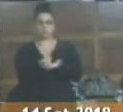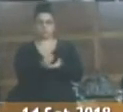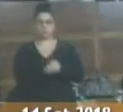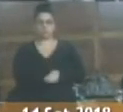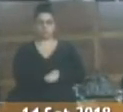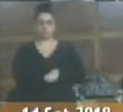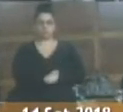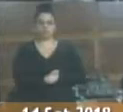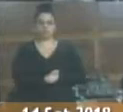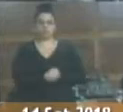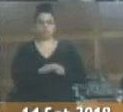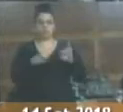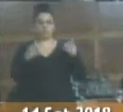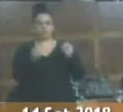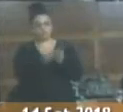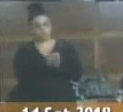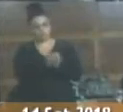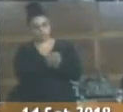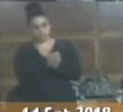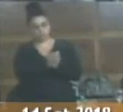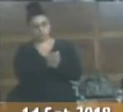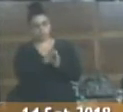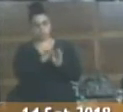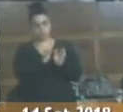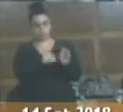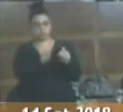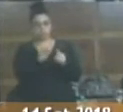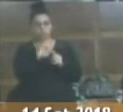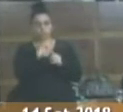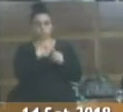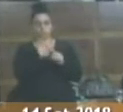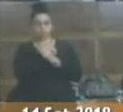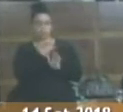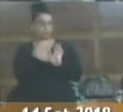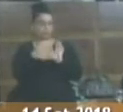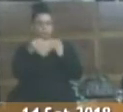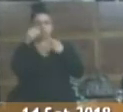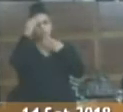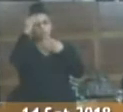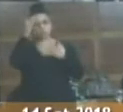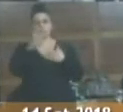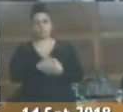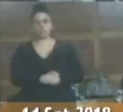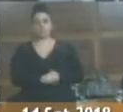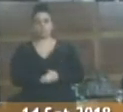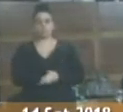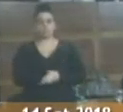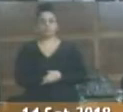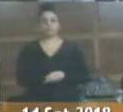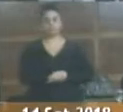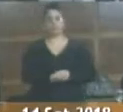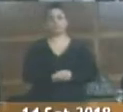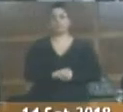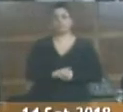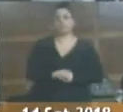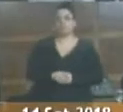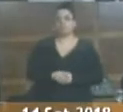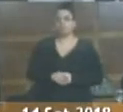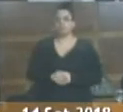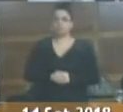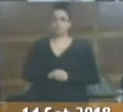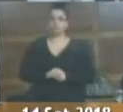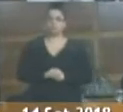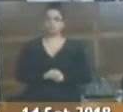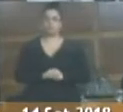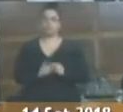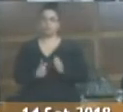Aos maricultores de todo o país, o ICMBio, o IBAMA, prefeituras de Angra dos Reis e Paraty, universidades... é, o